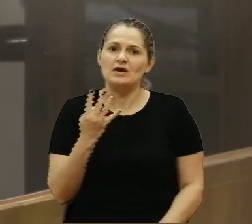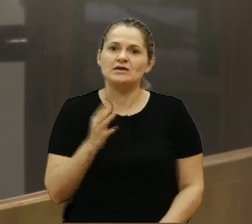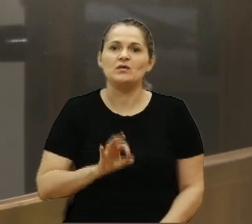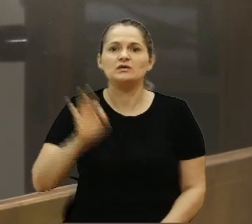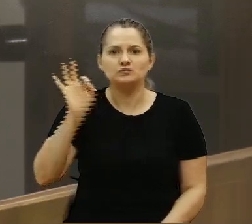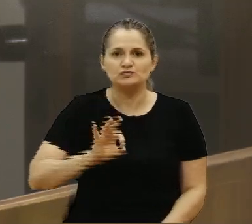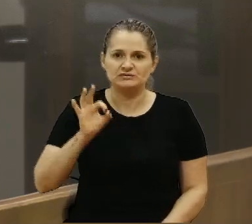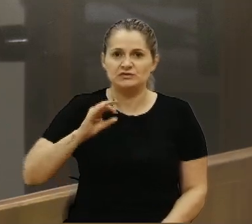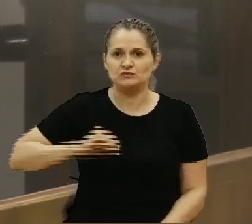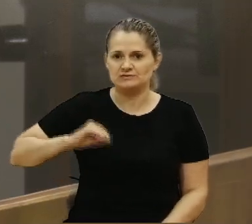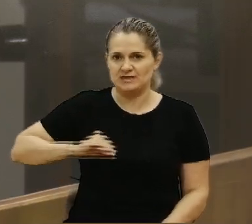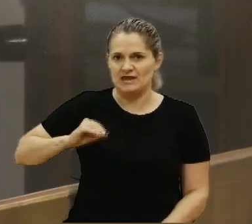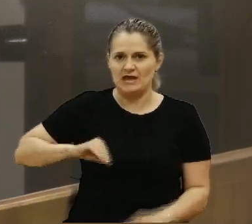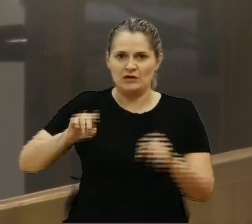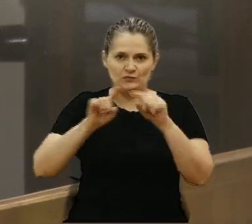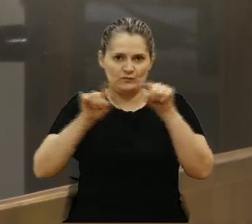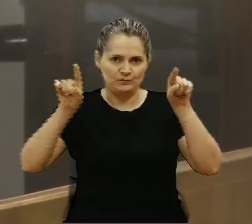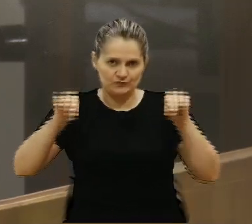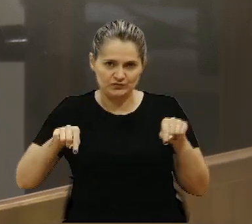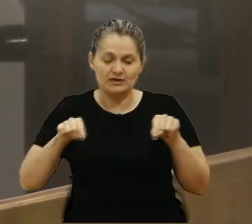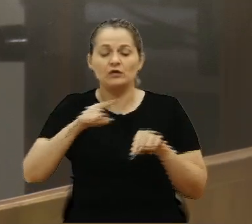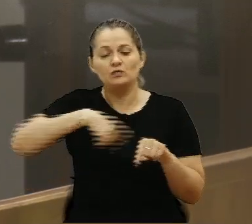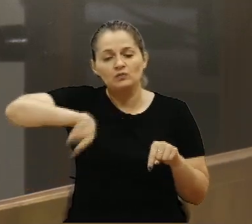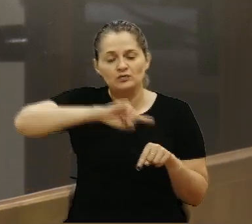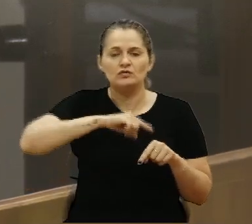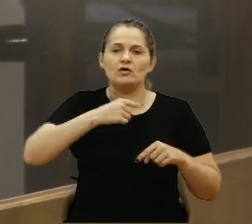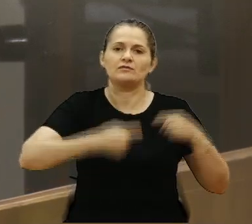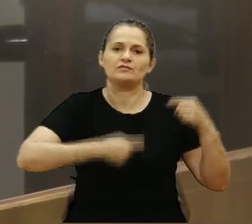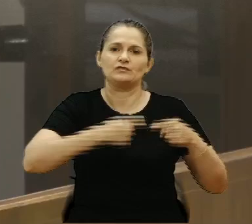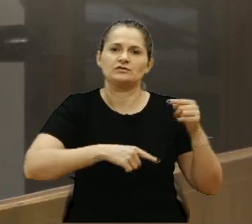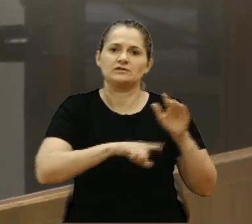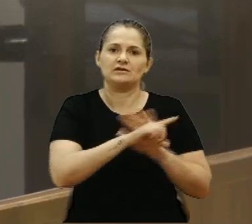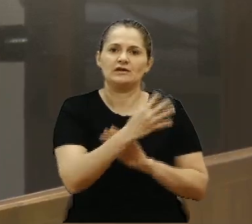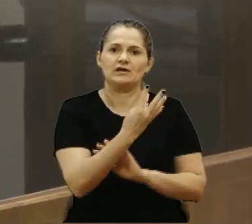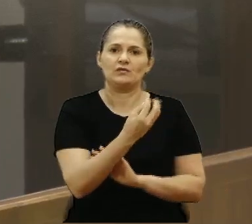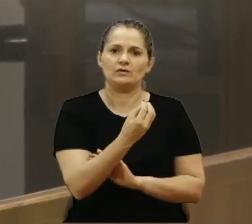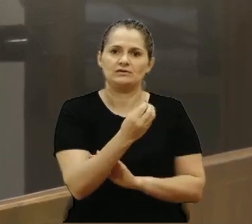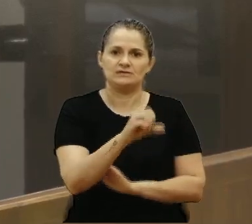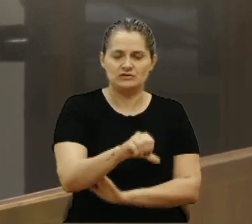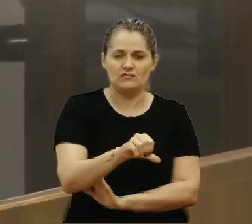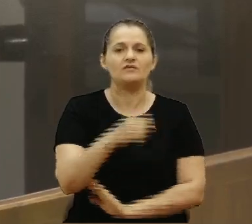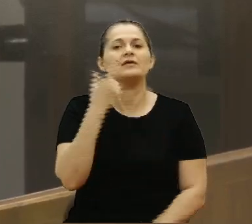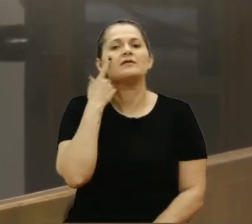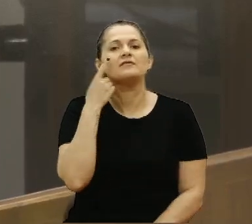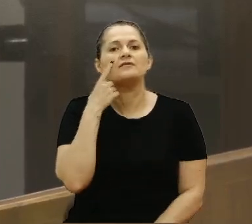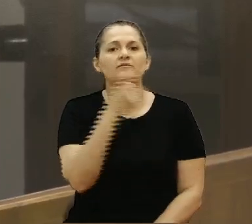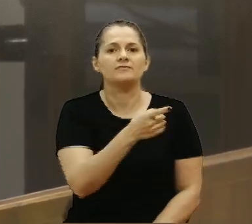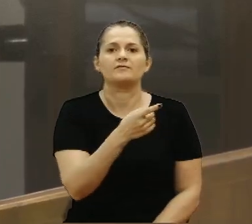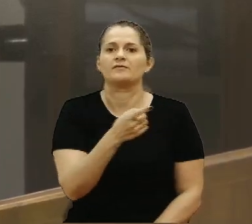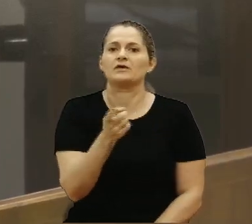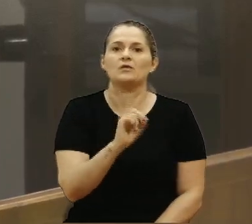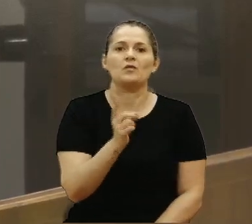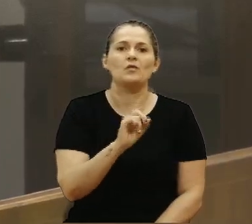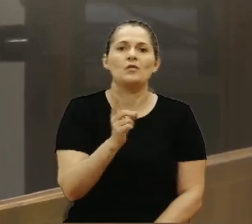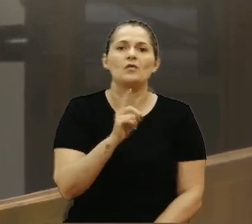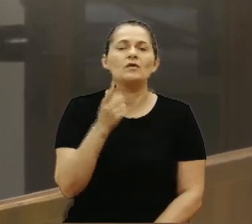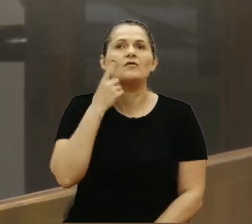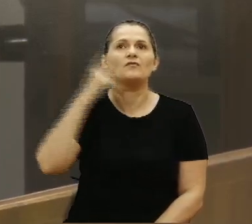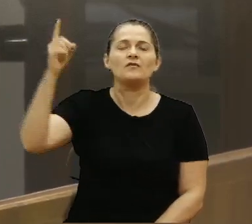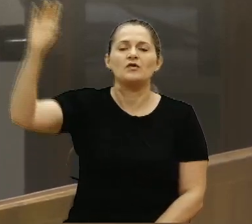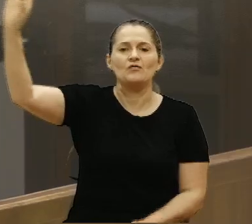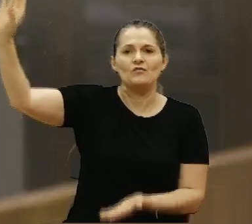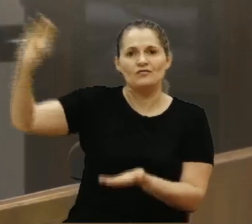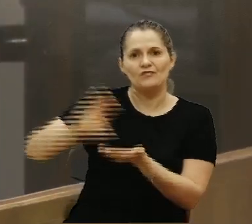44%. E quando nós fomos discutir a 409, a gente viu que eles não lançaram o recurso que vem do governo federal